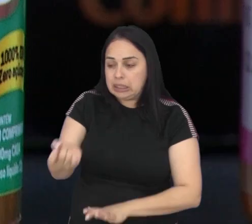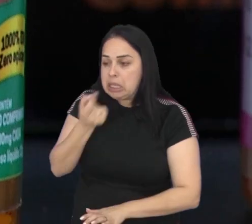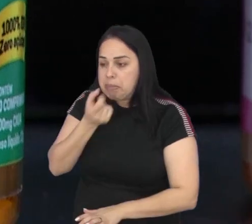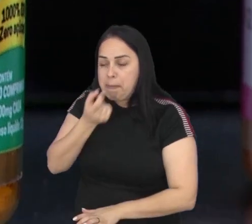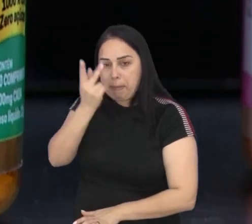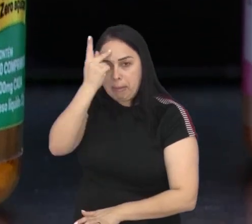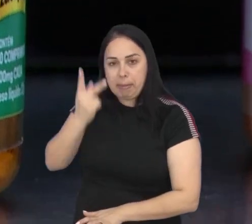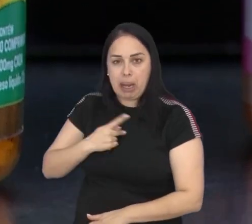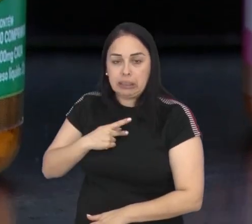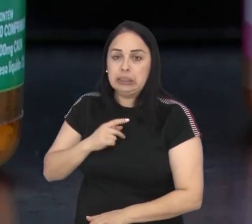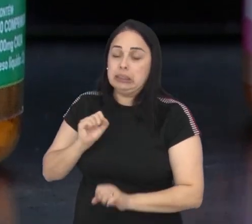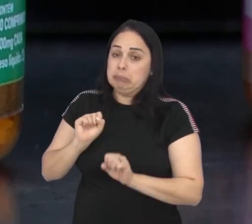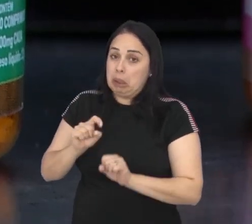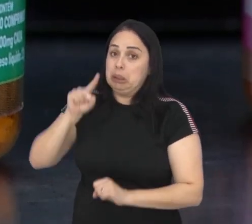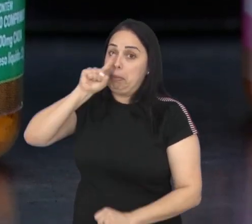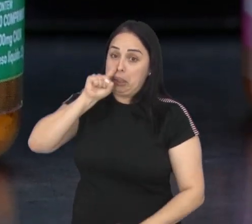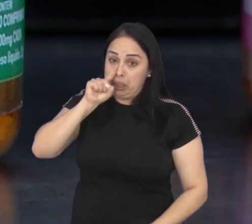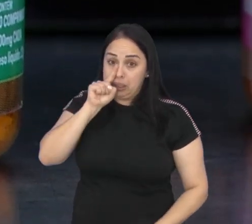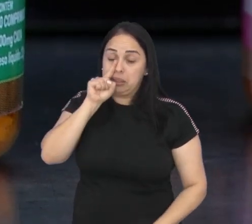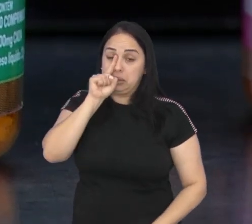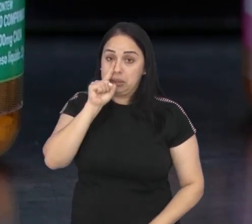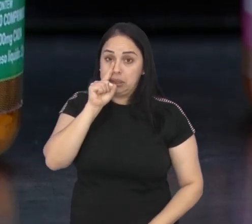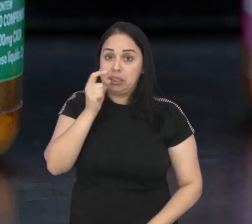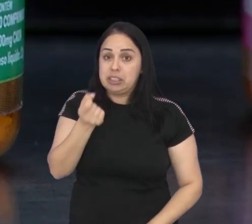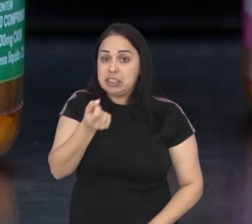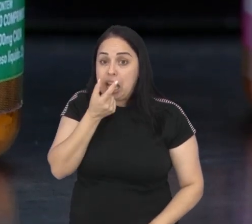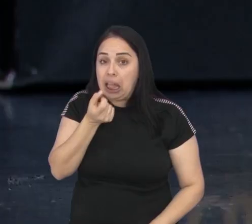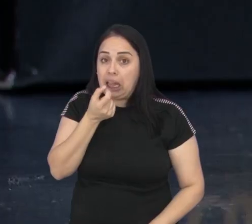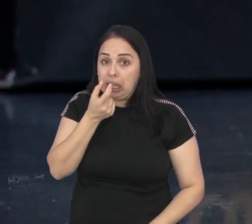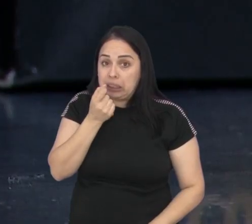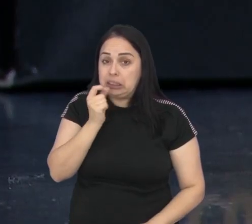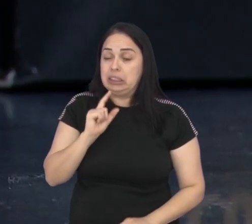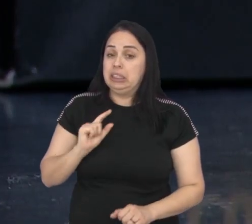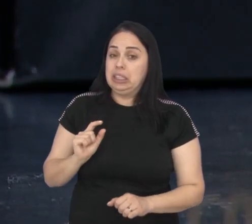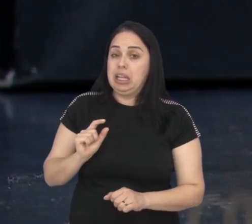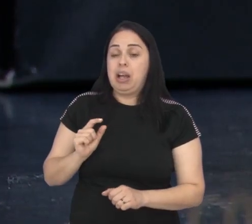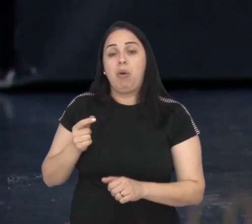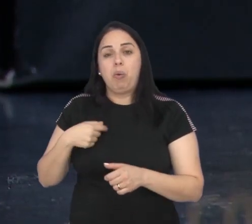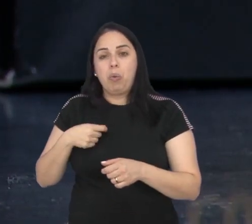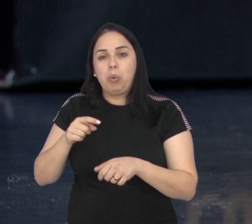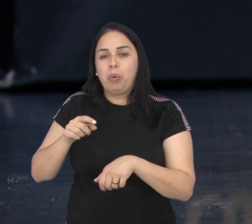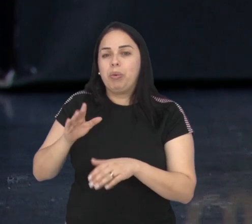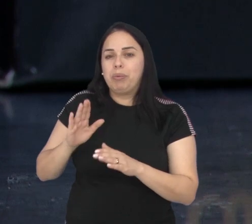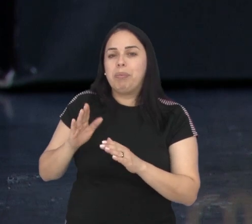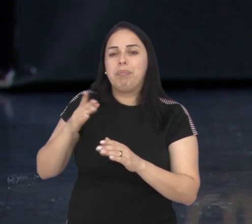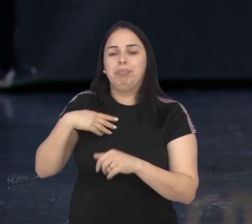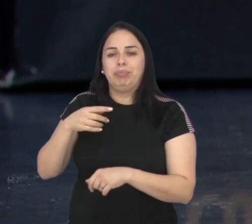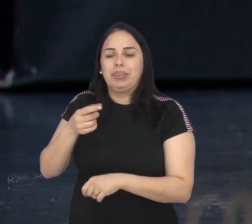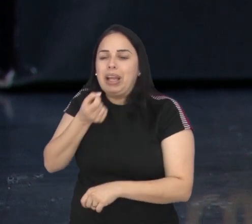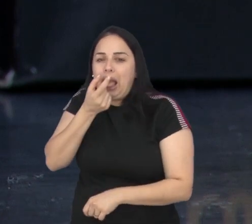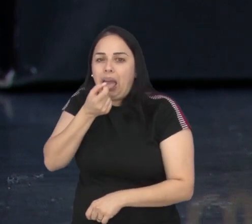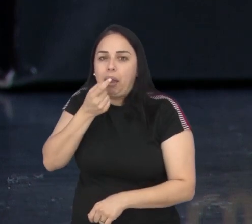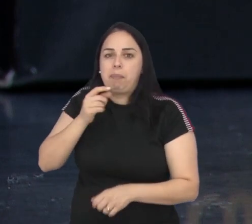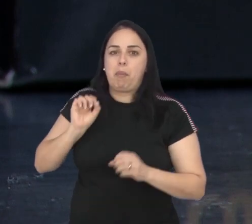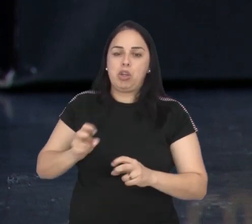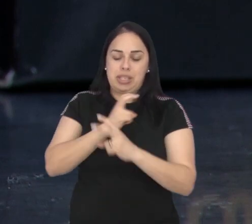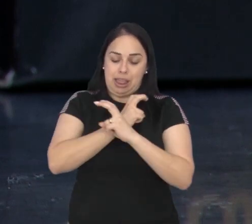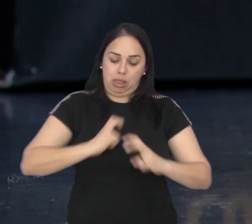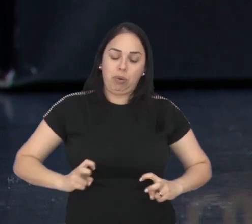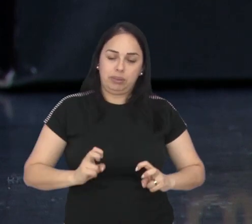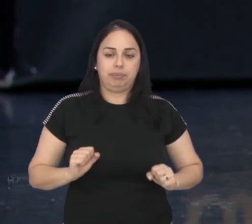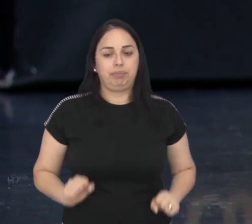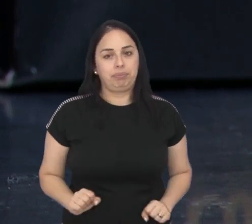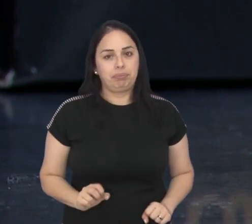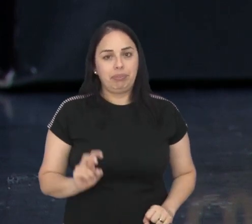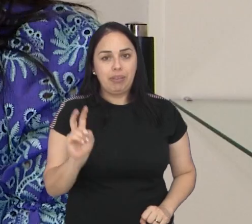uso indiscriminado de medicamentos também pode ser perigoso. Se consumidos fora da dosagem adequada, podem inclusive